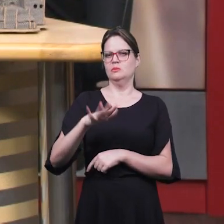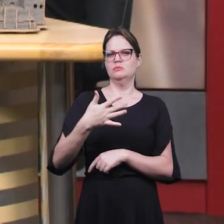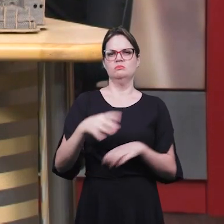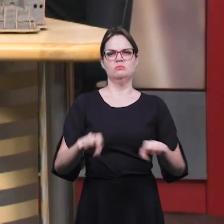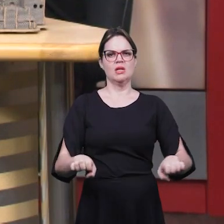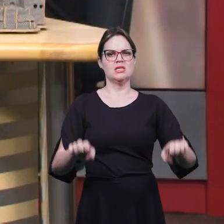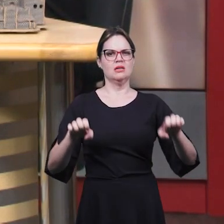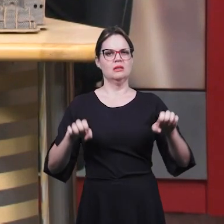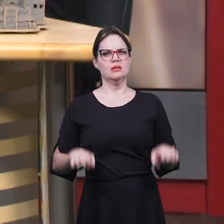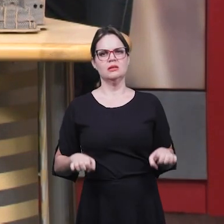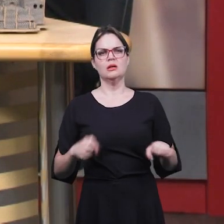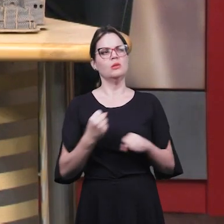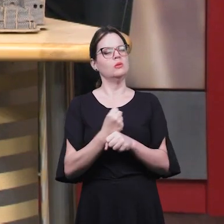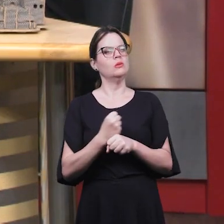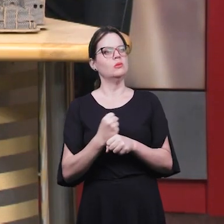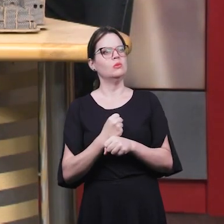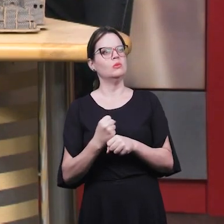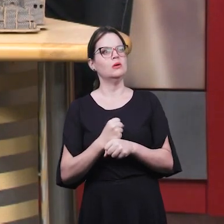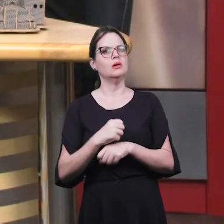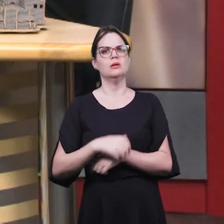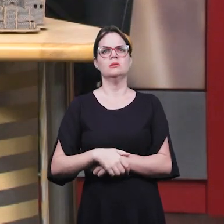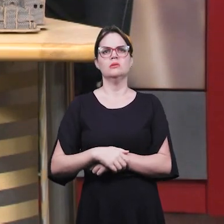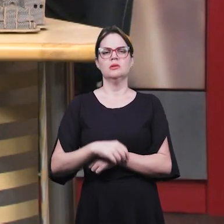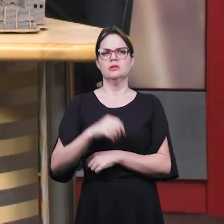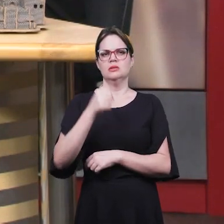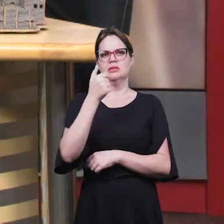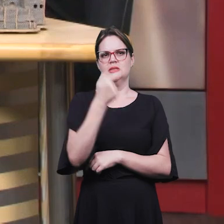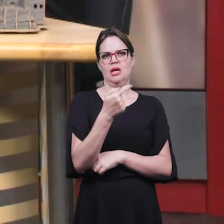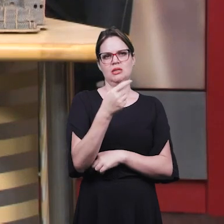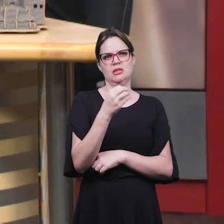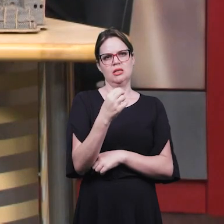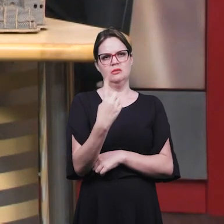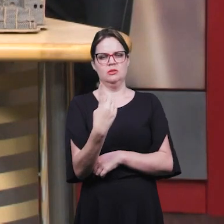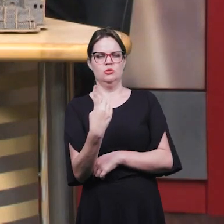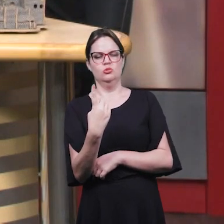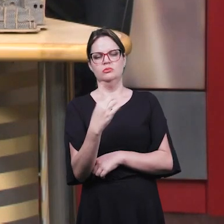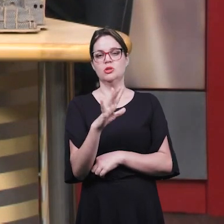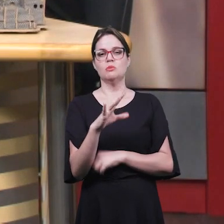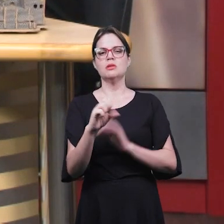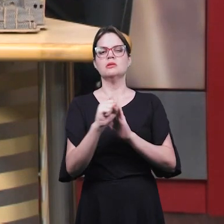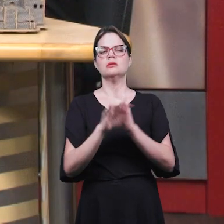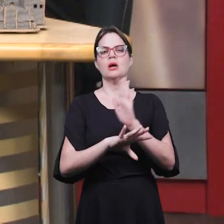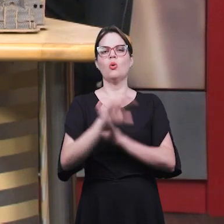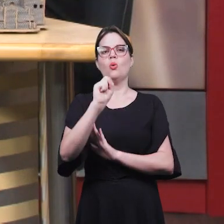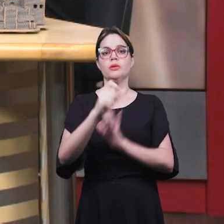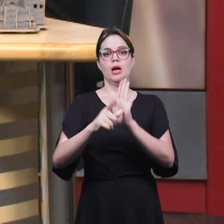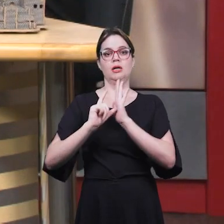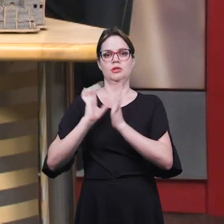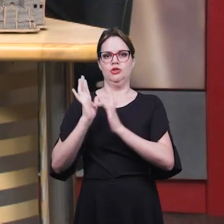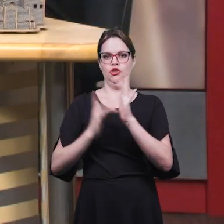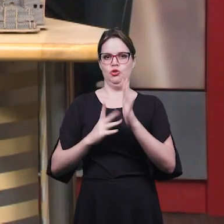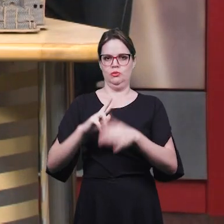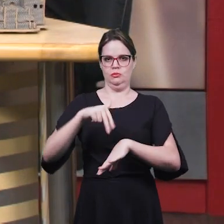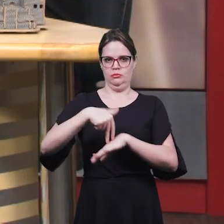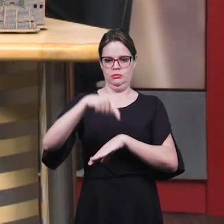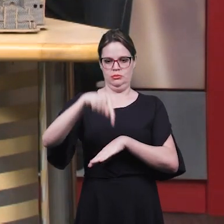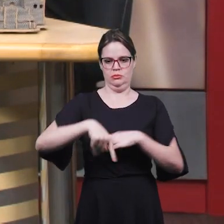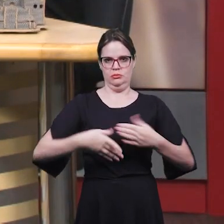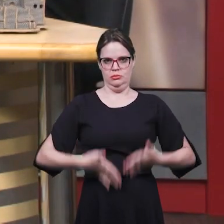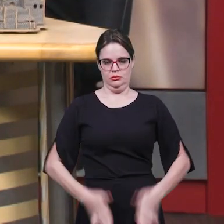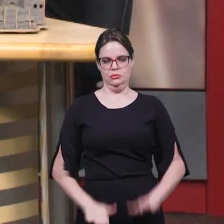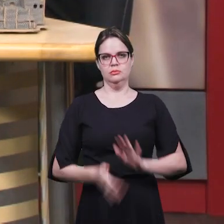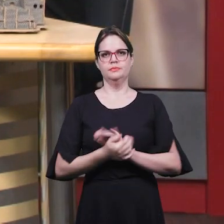701, 700 e pouquinho ali, né, no século 8 a.C., então ele fez esse